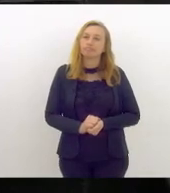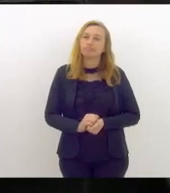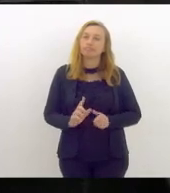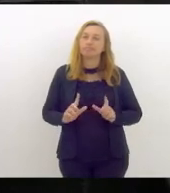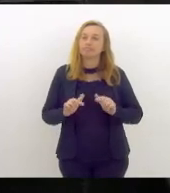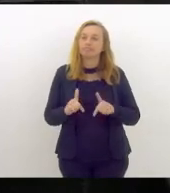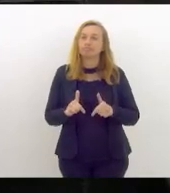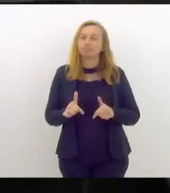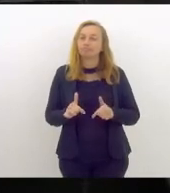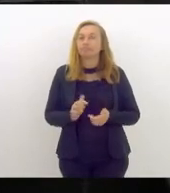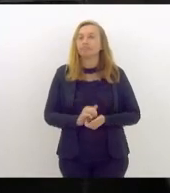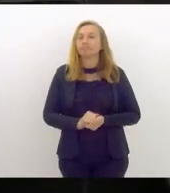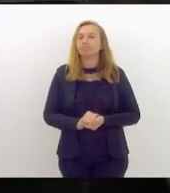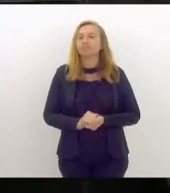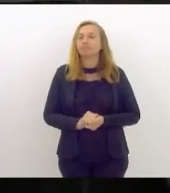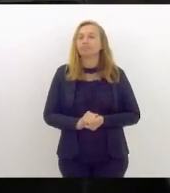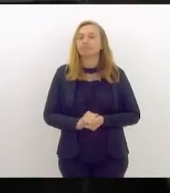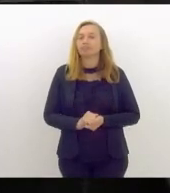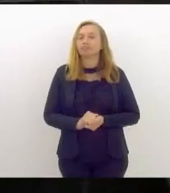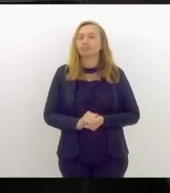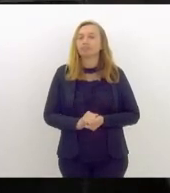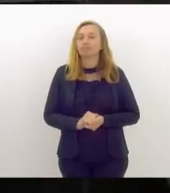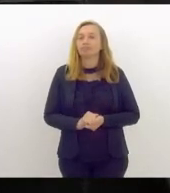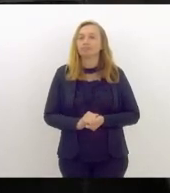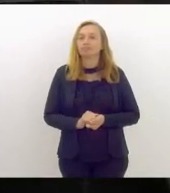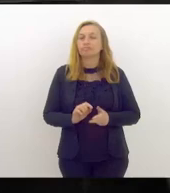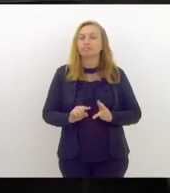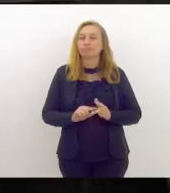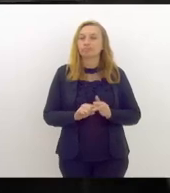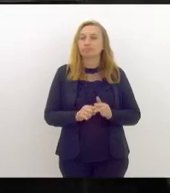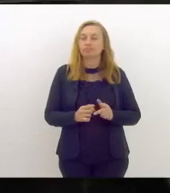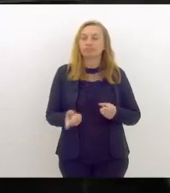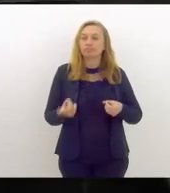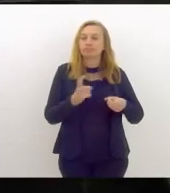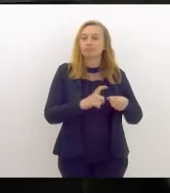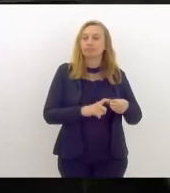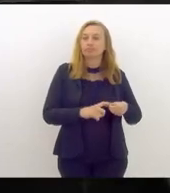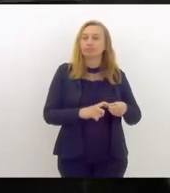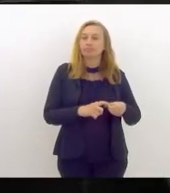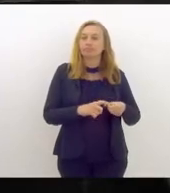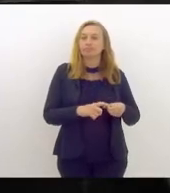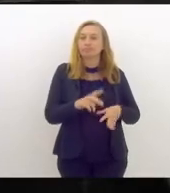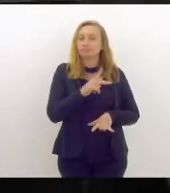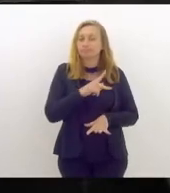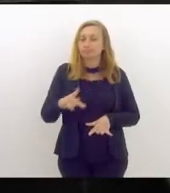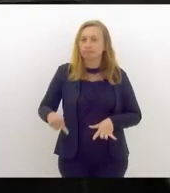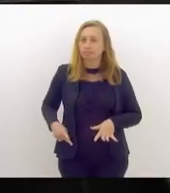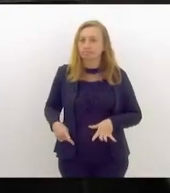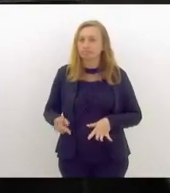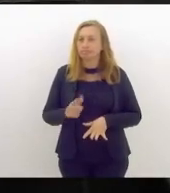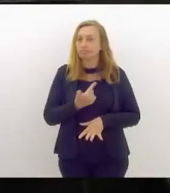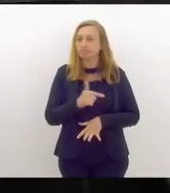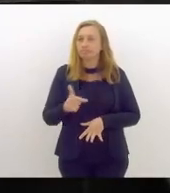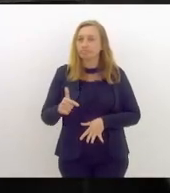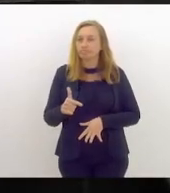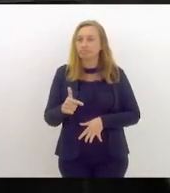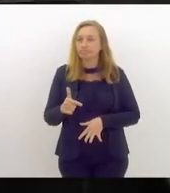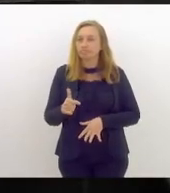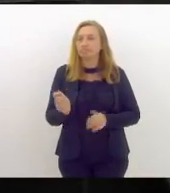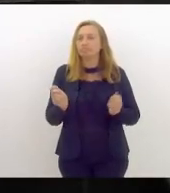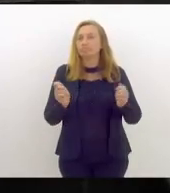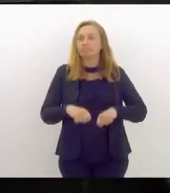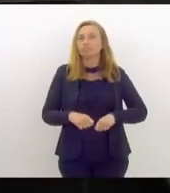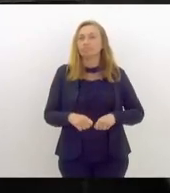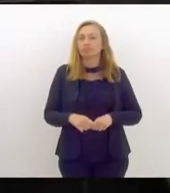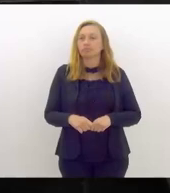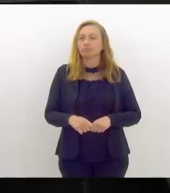para sanar e tentar reeleger aí um presidente que não teve a